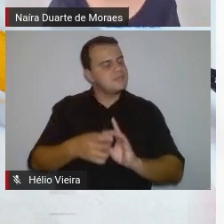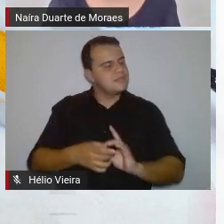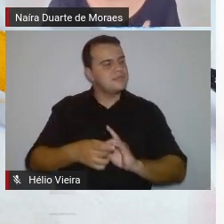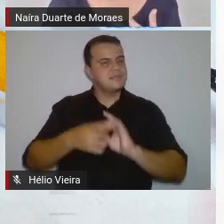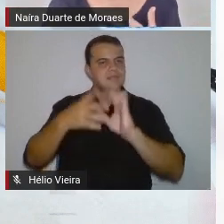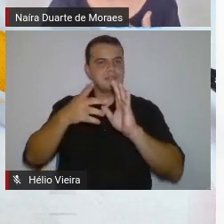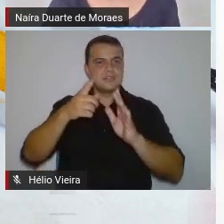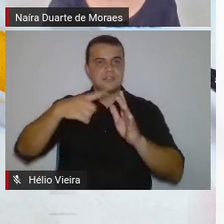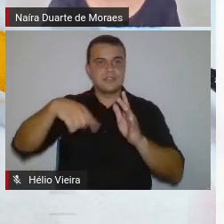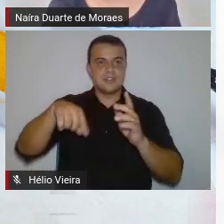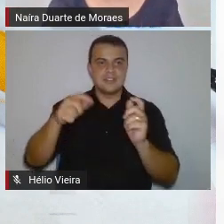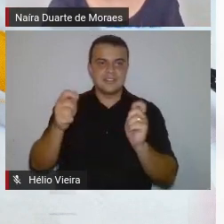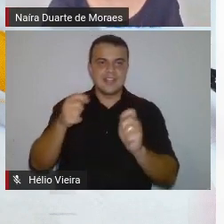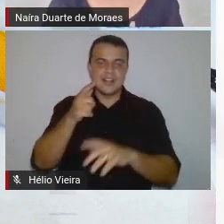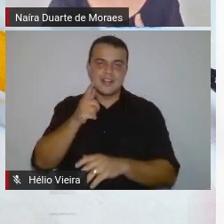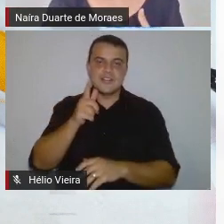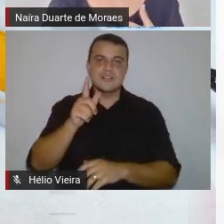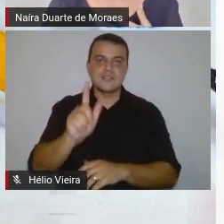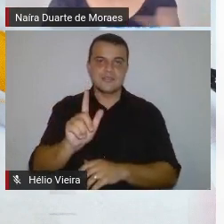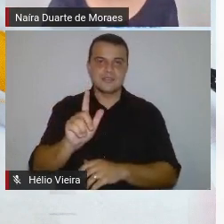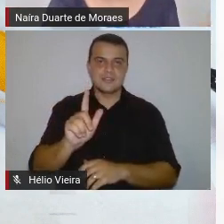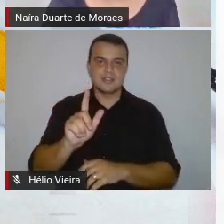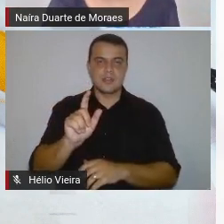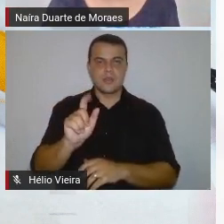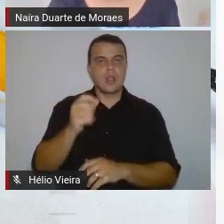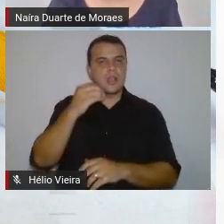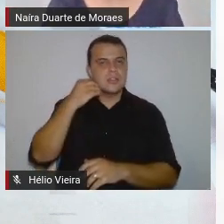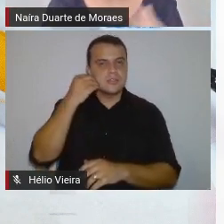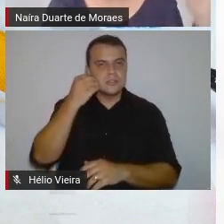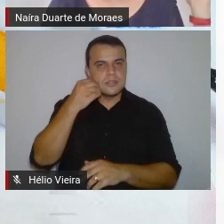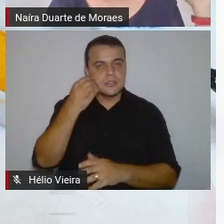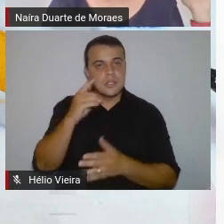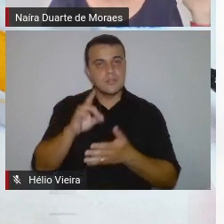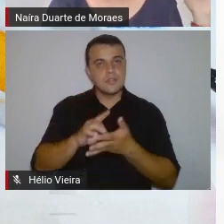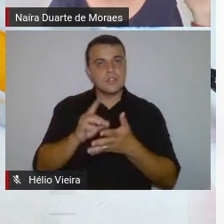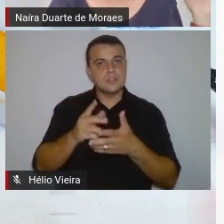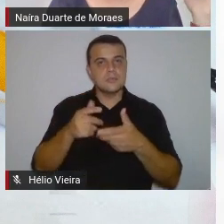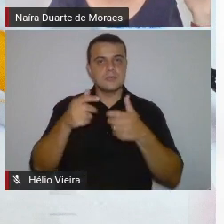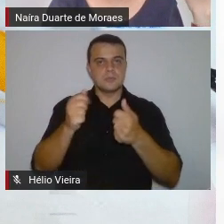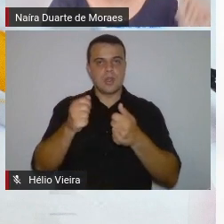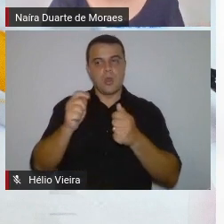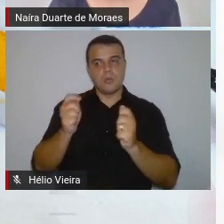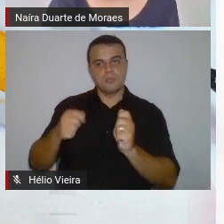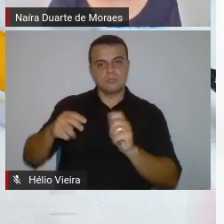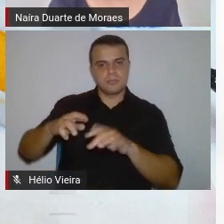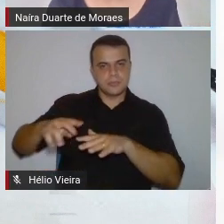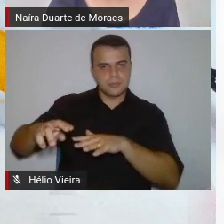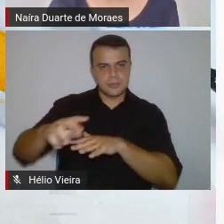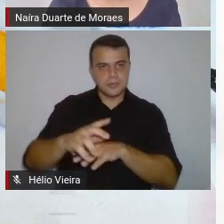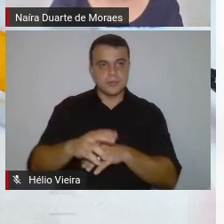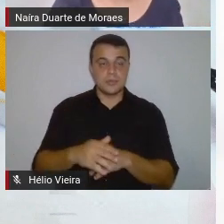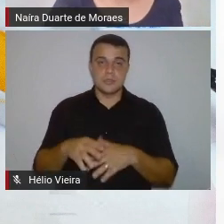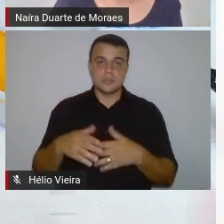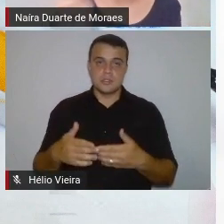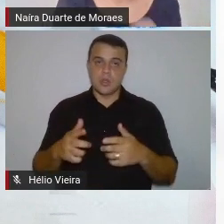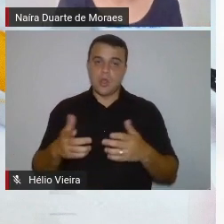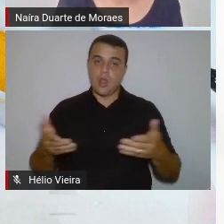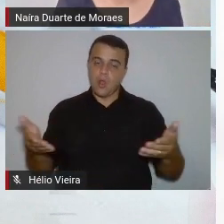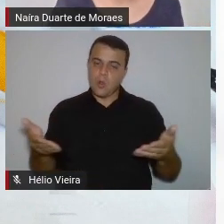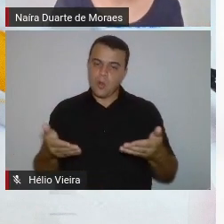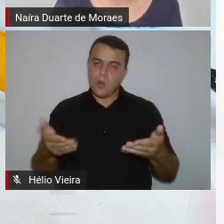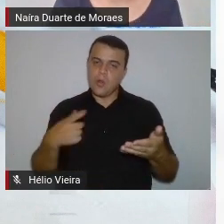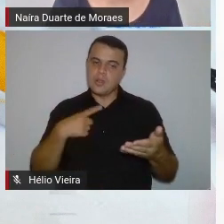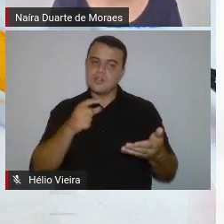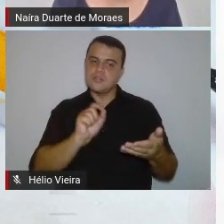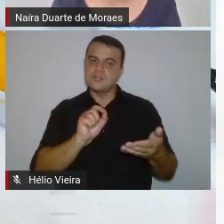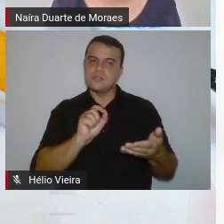para vocês conseguirem testar o máximo possível de possibilidades. Então, nesse episódio de hoje, a gente vai